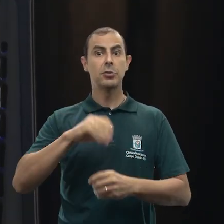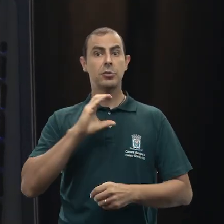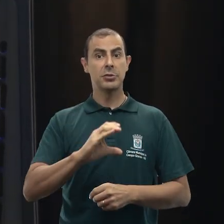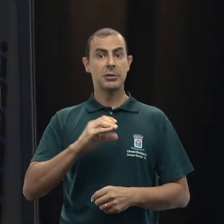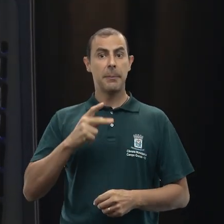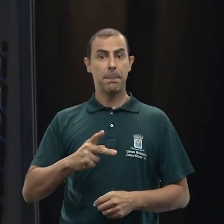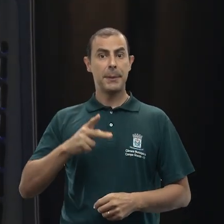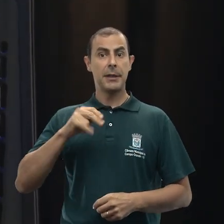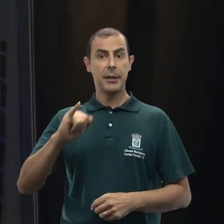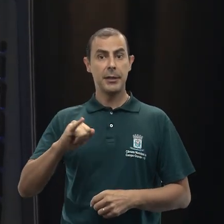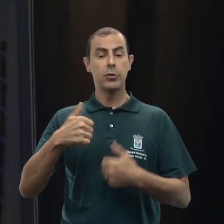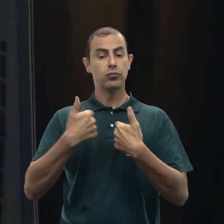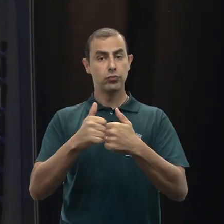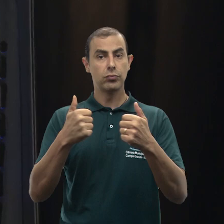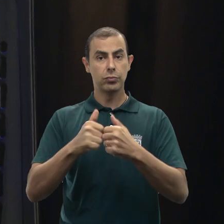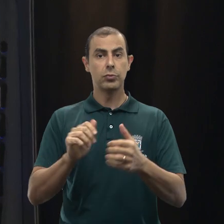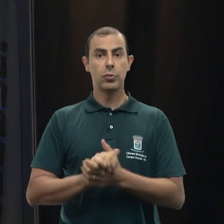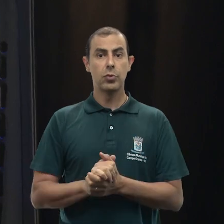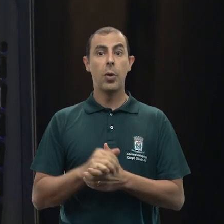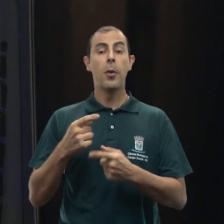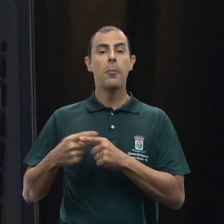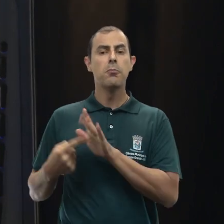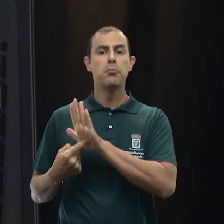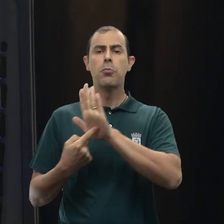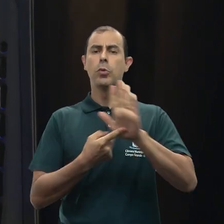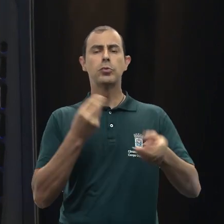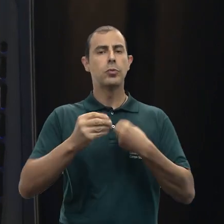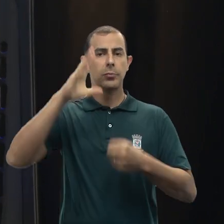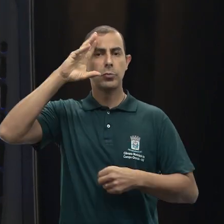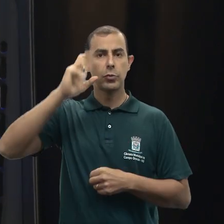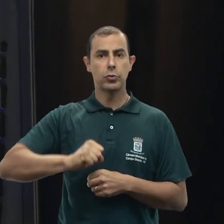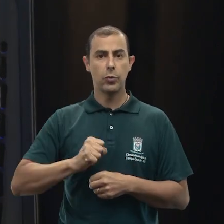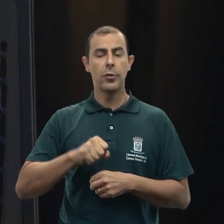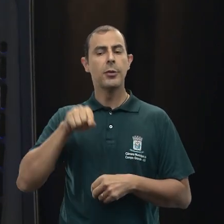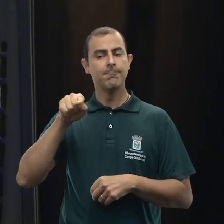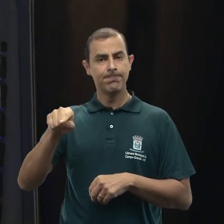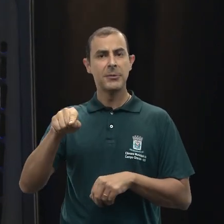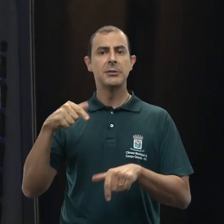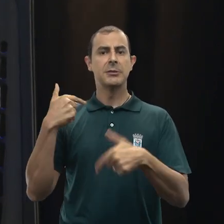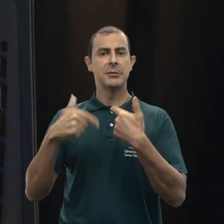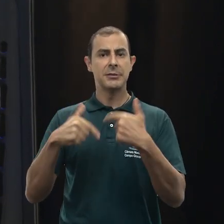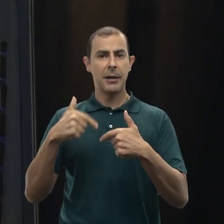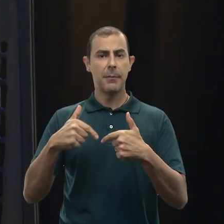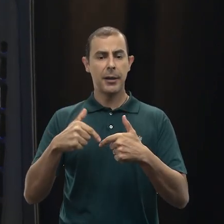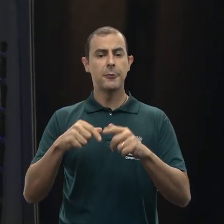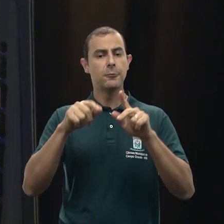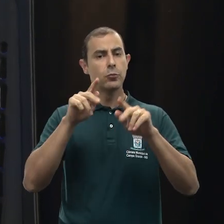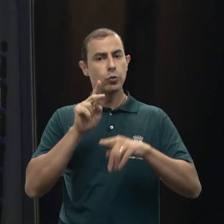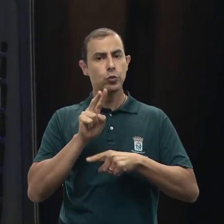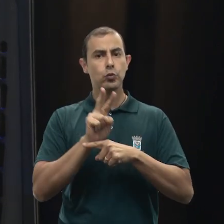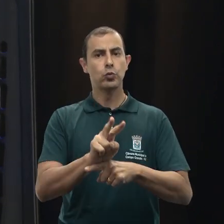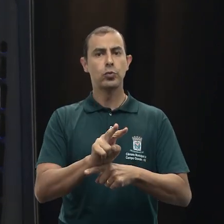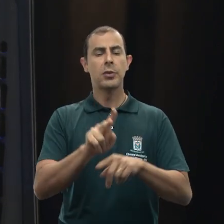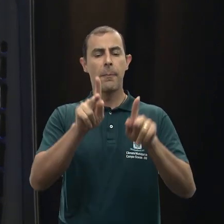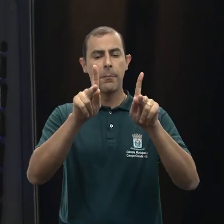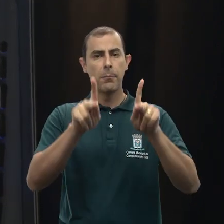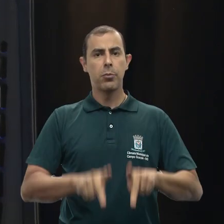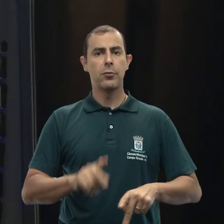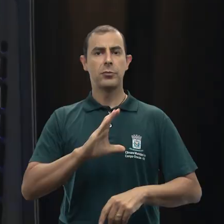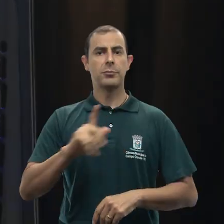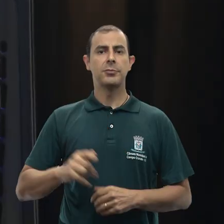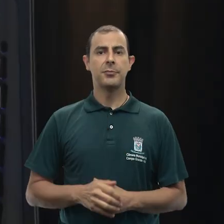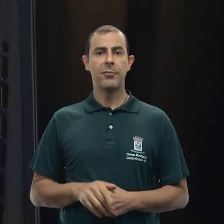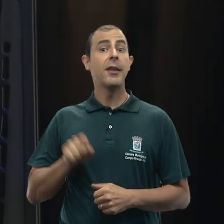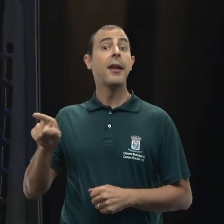público, que busca apresentar soluções para melhorar esse serviço para a população de Campo Grande. Você